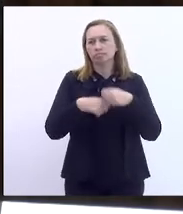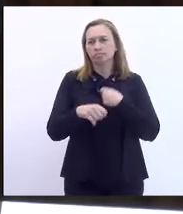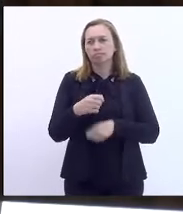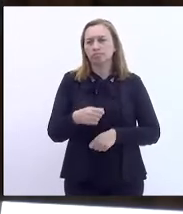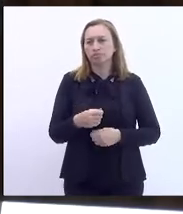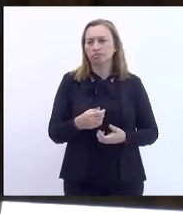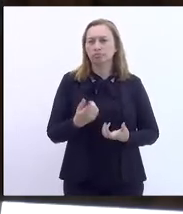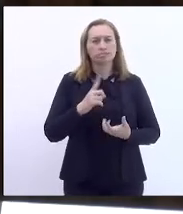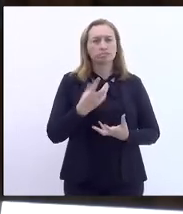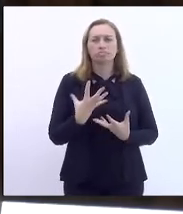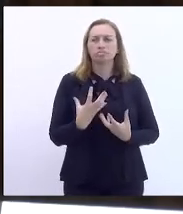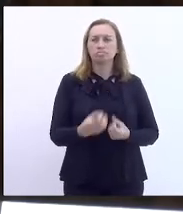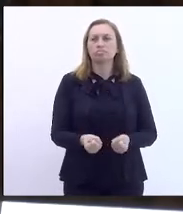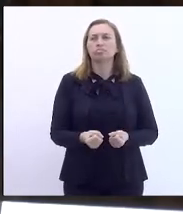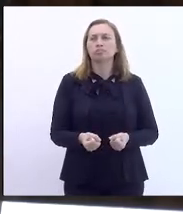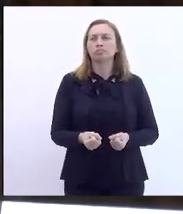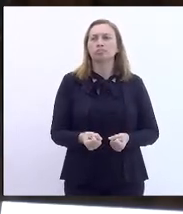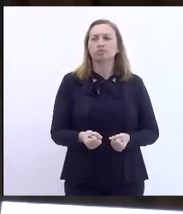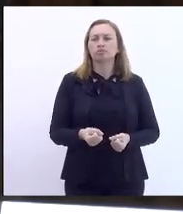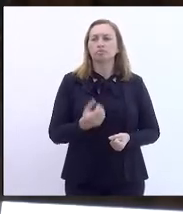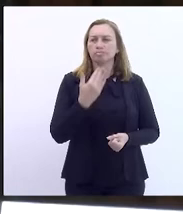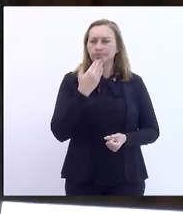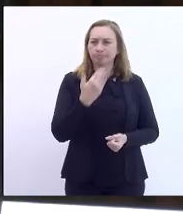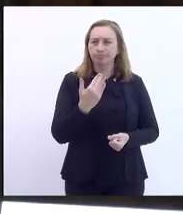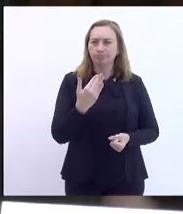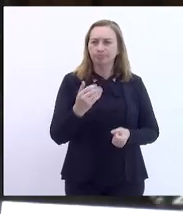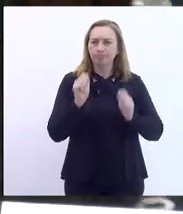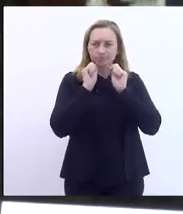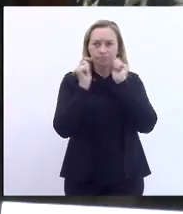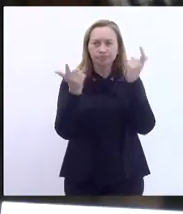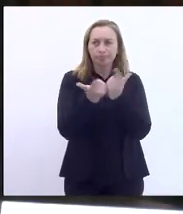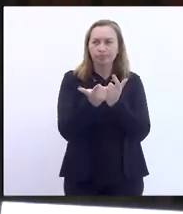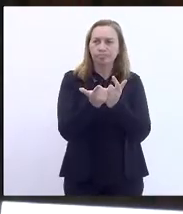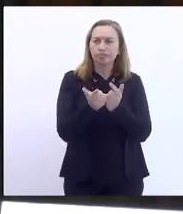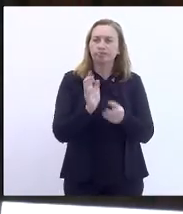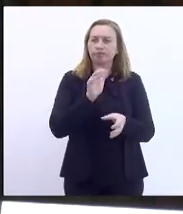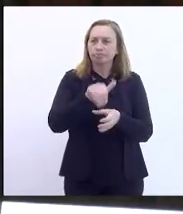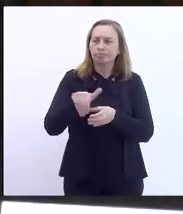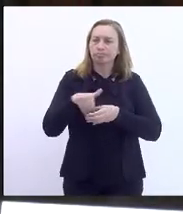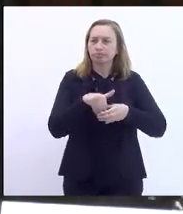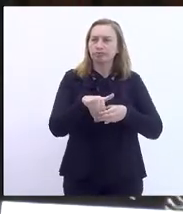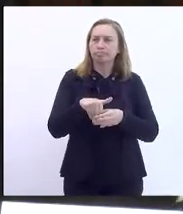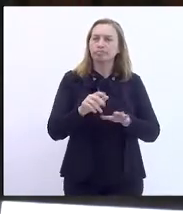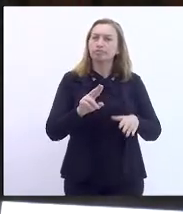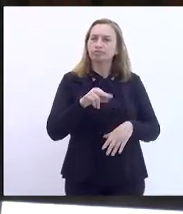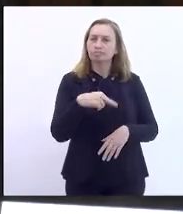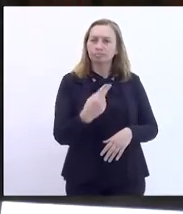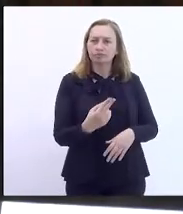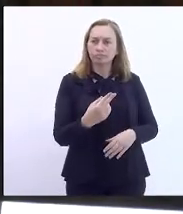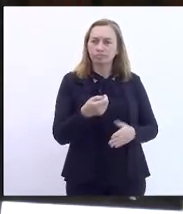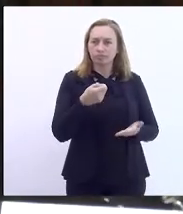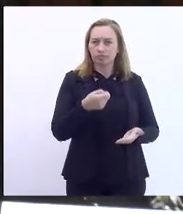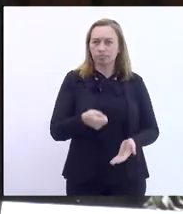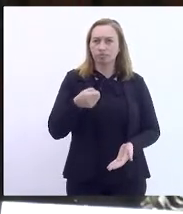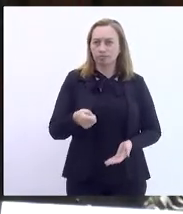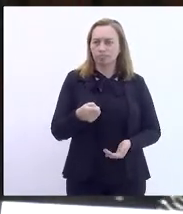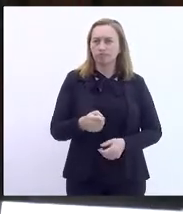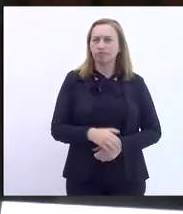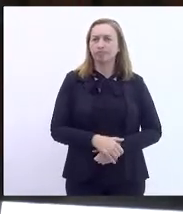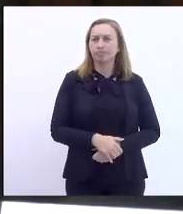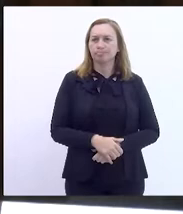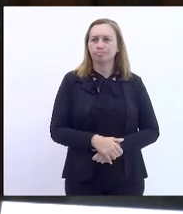recusou a atender aquilo que Assembleia Legislativa tinha botado ou seja o autoritarismo